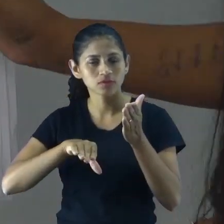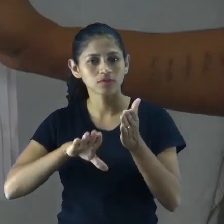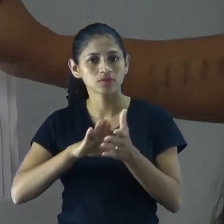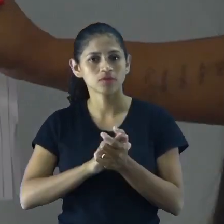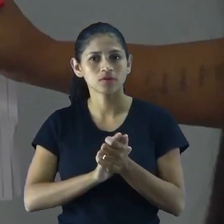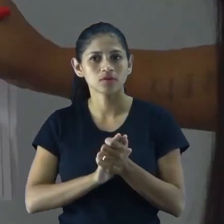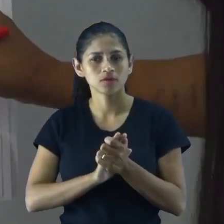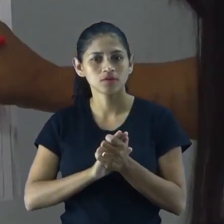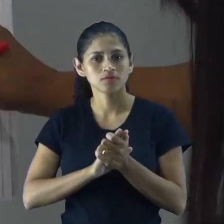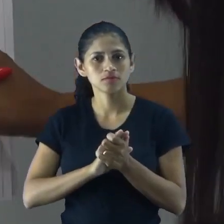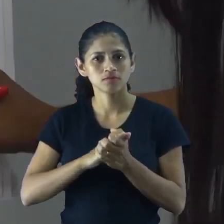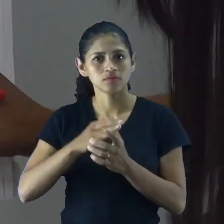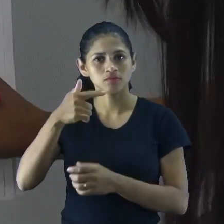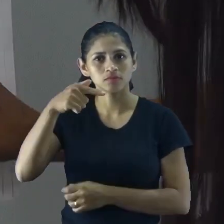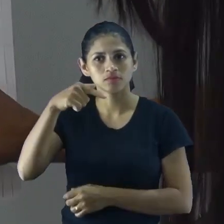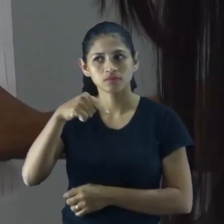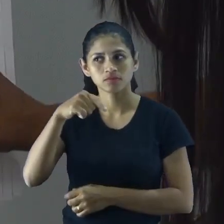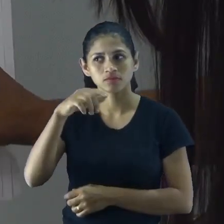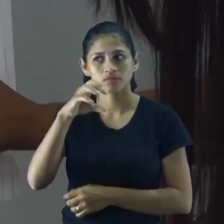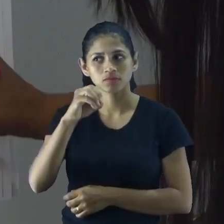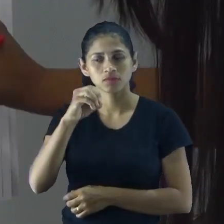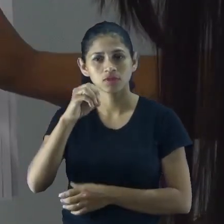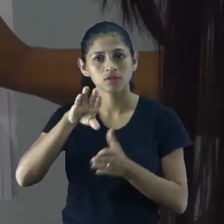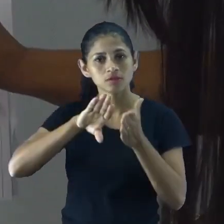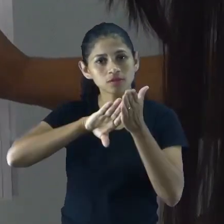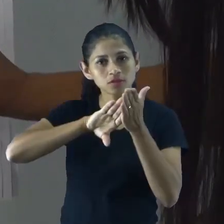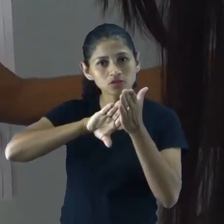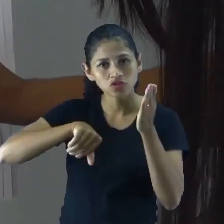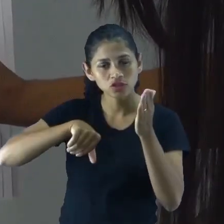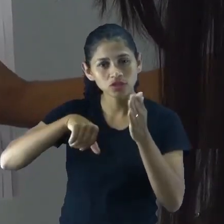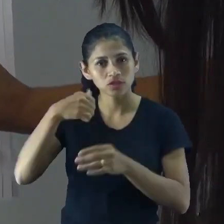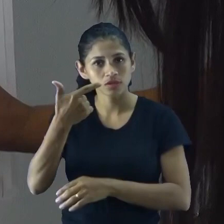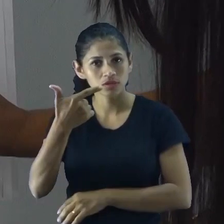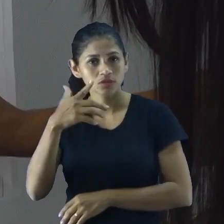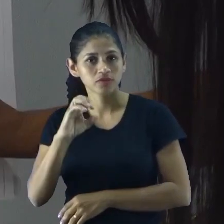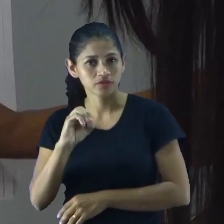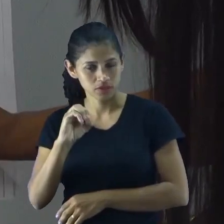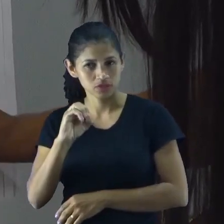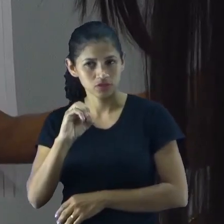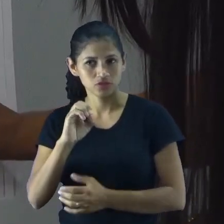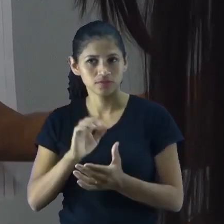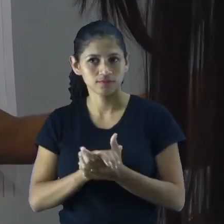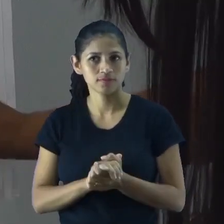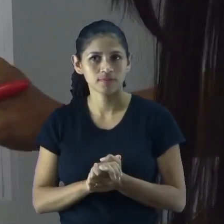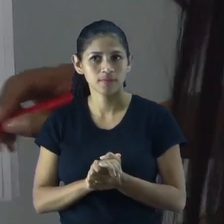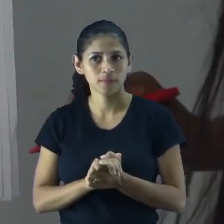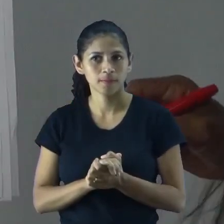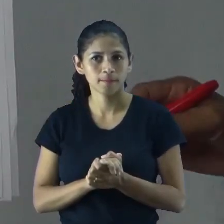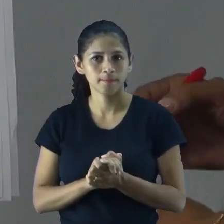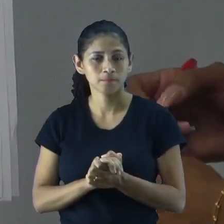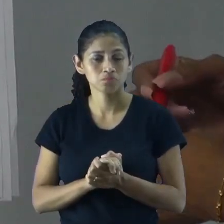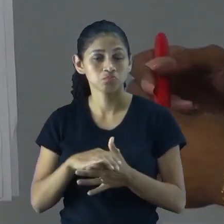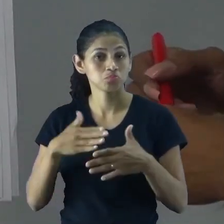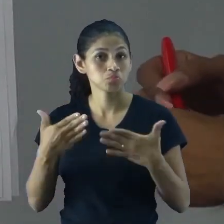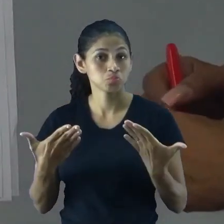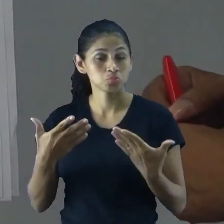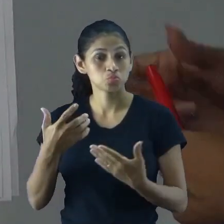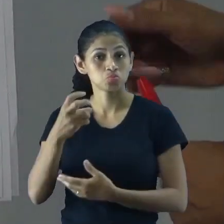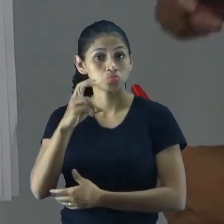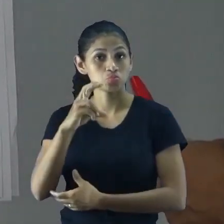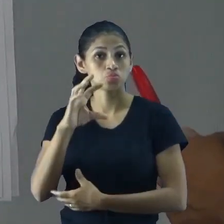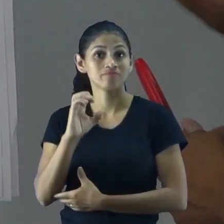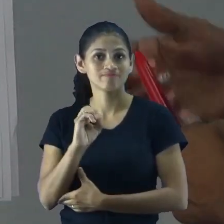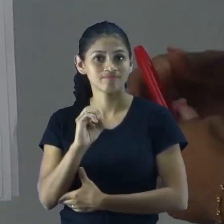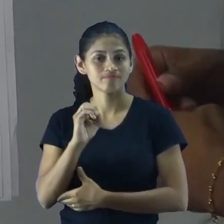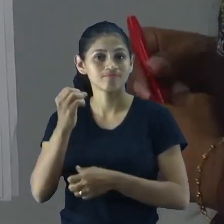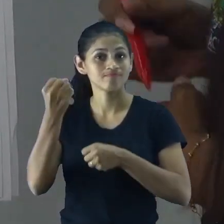certo 0 - 07 - 2 5 então o corpo